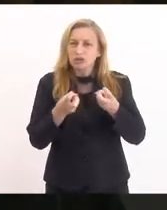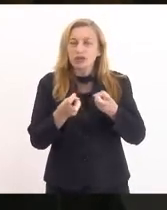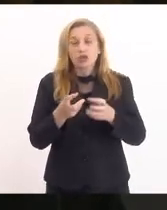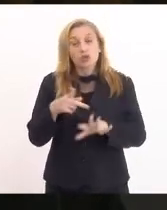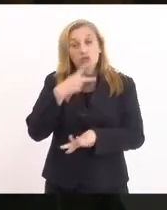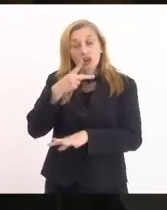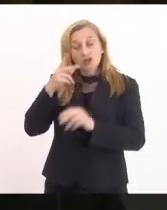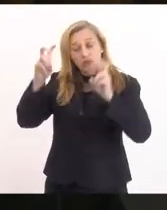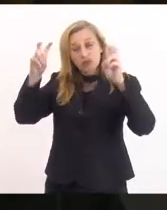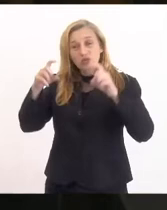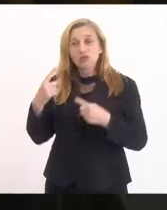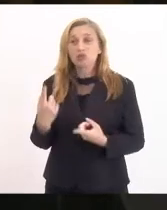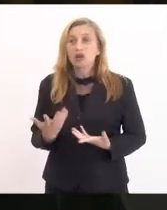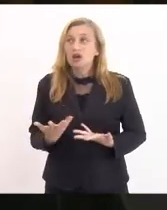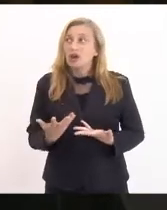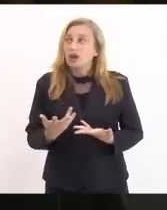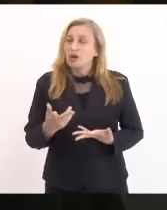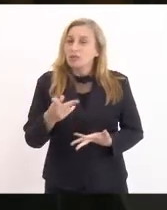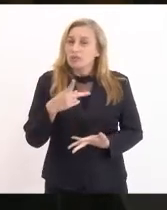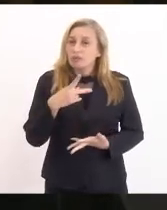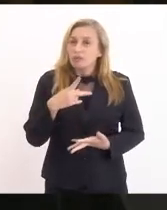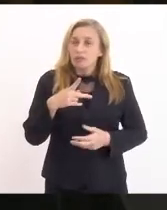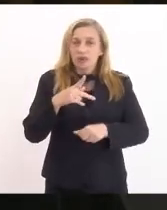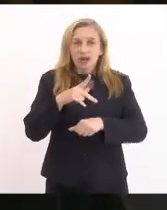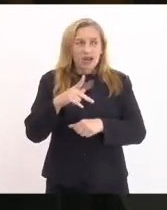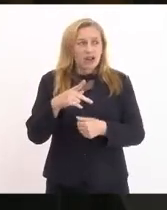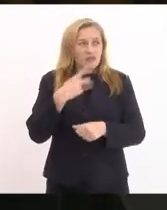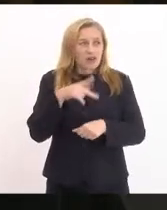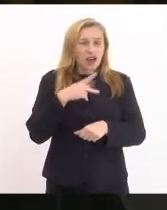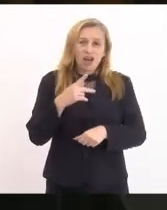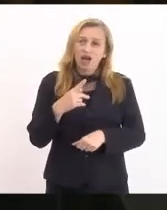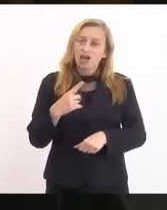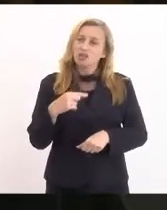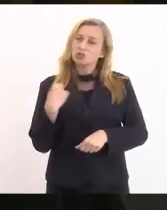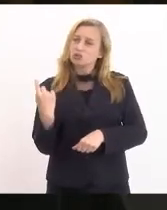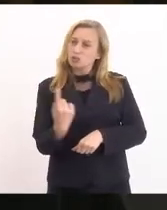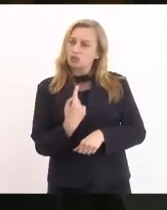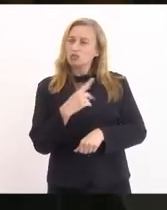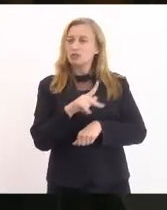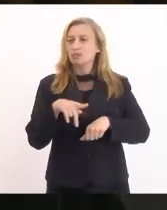aqui para o nosso país, o Brasil.